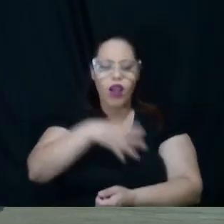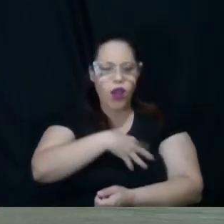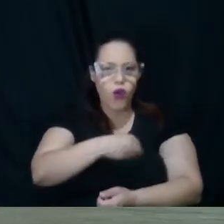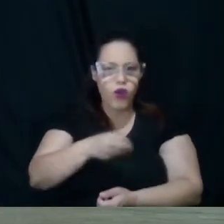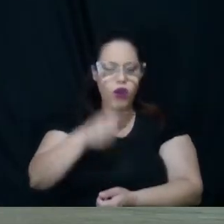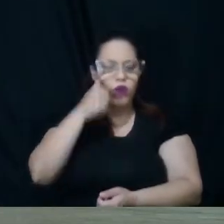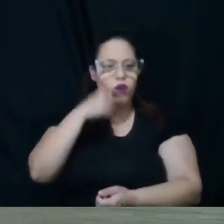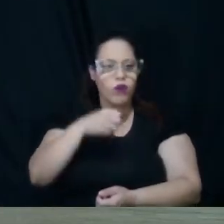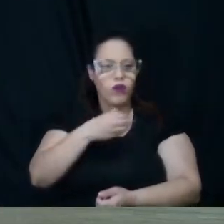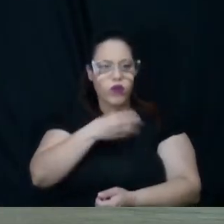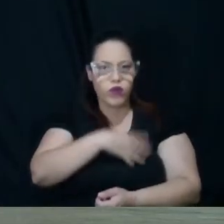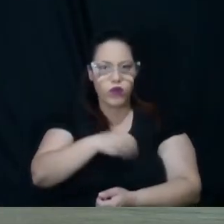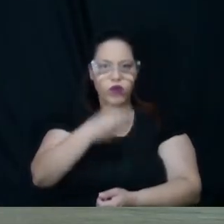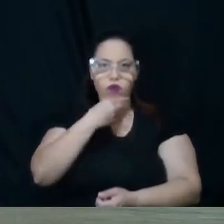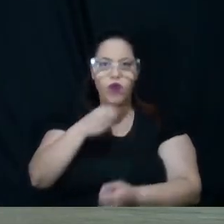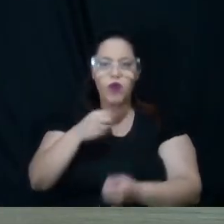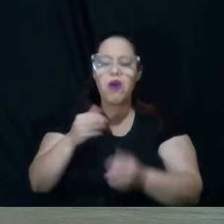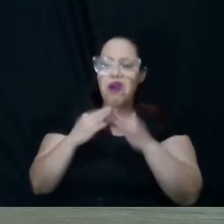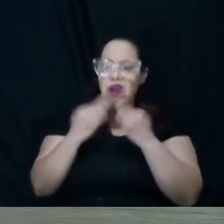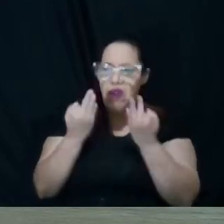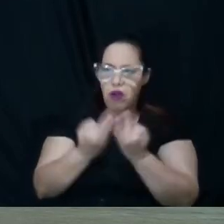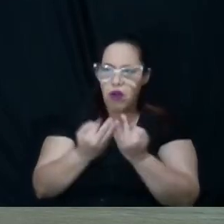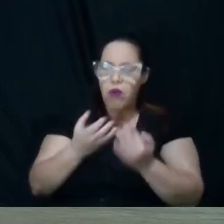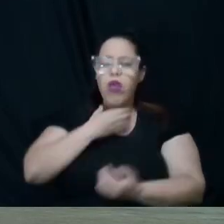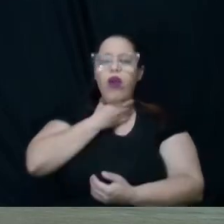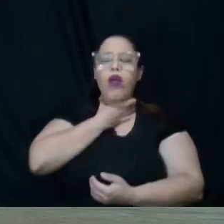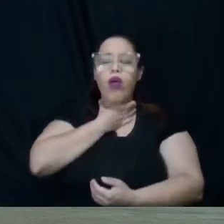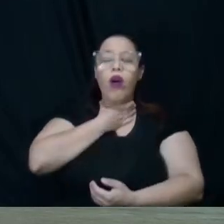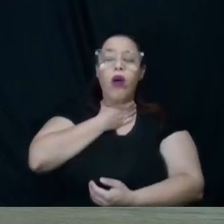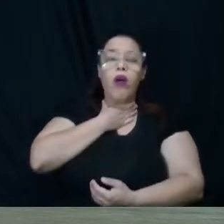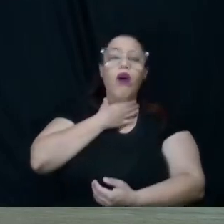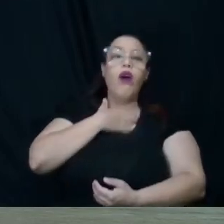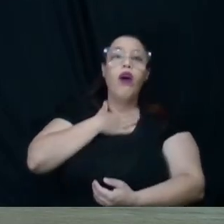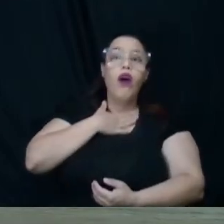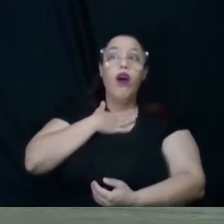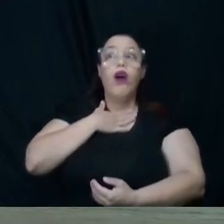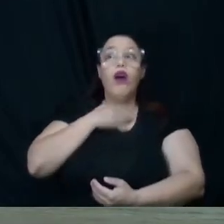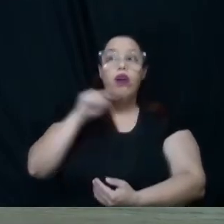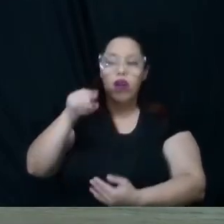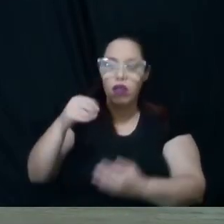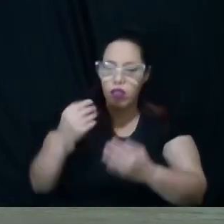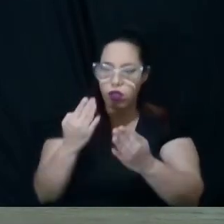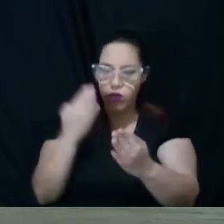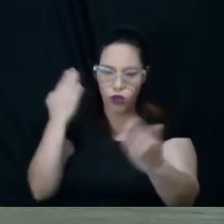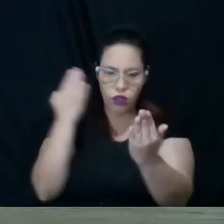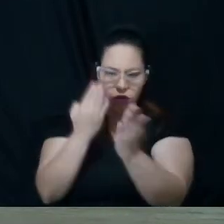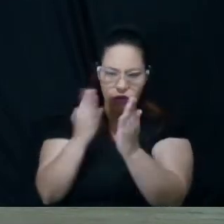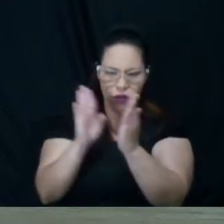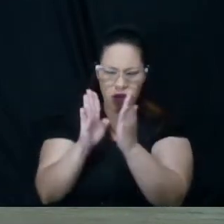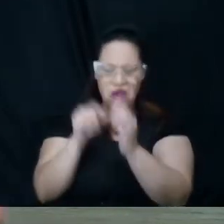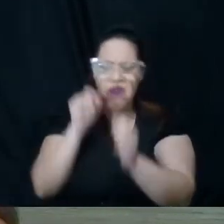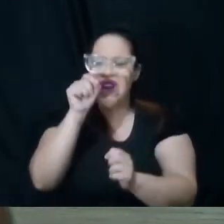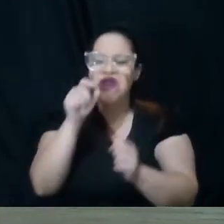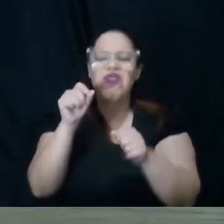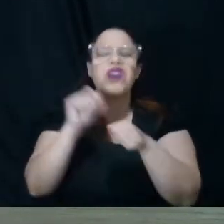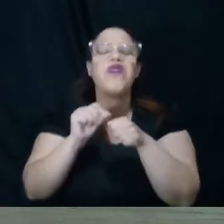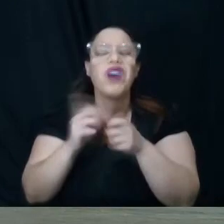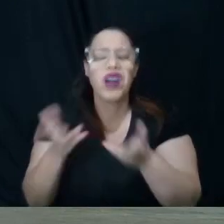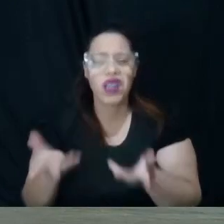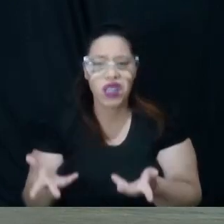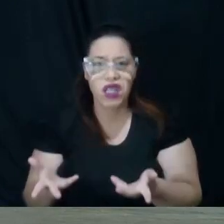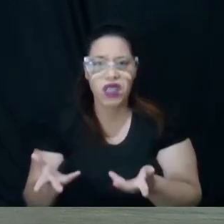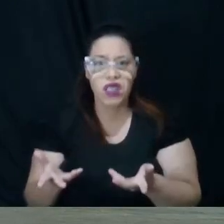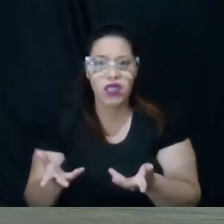Se seu filho, sua filha, o seu parente se engasgasse na sua frente, o que você